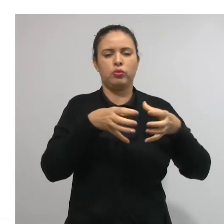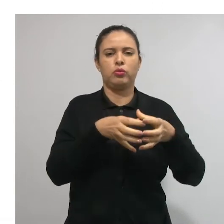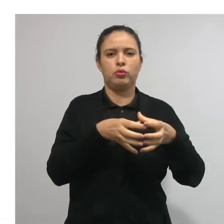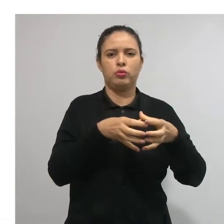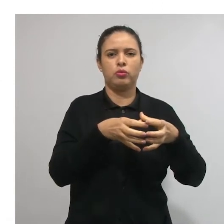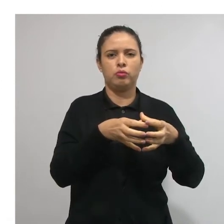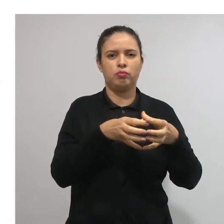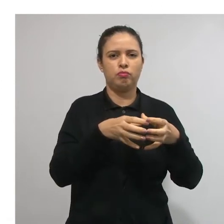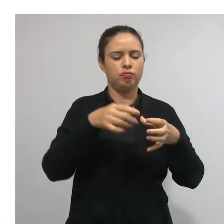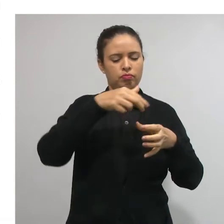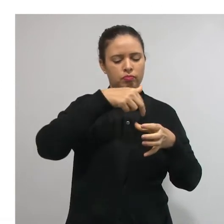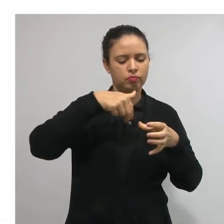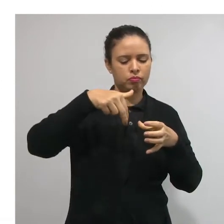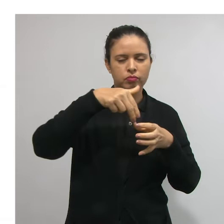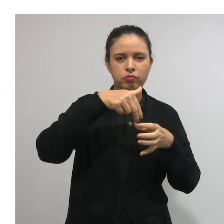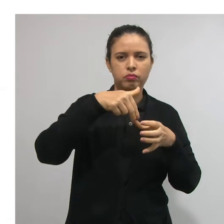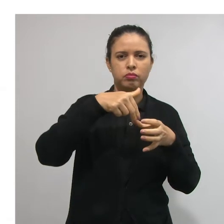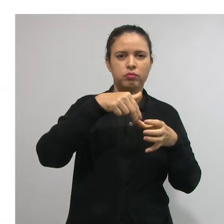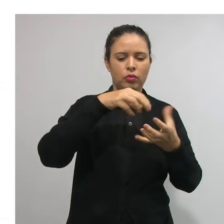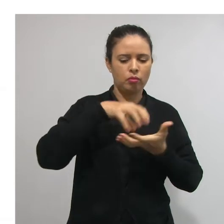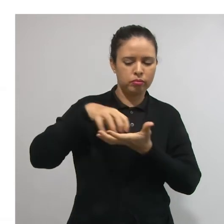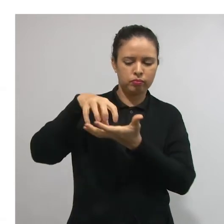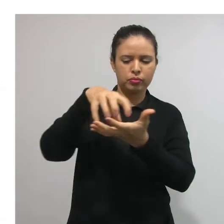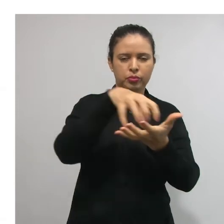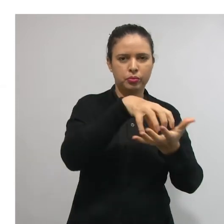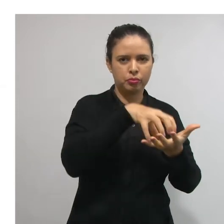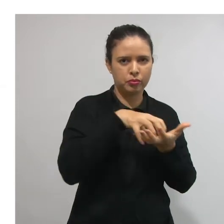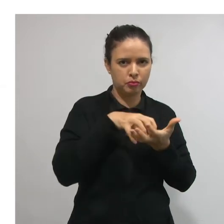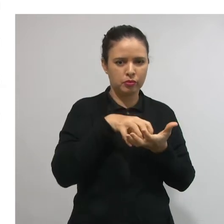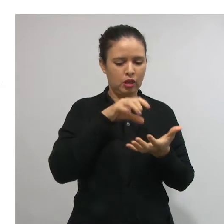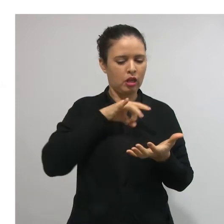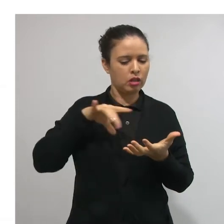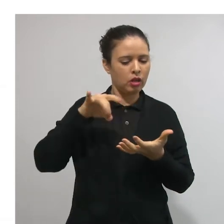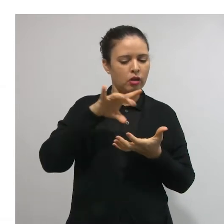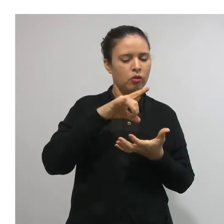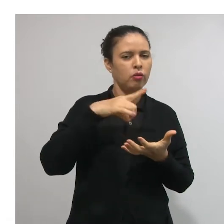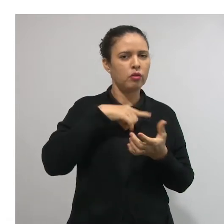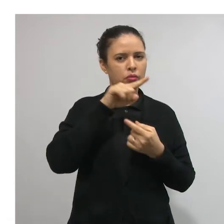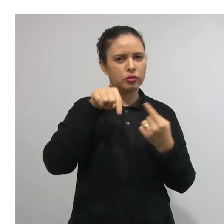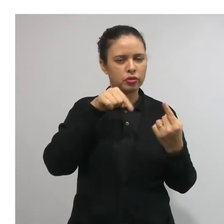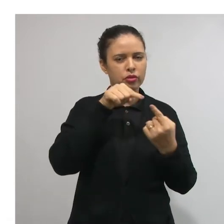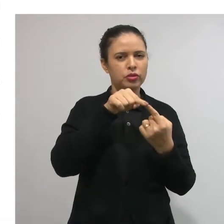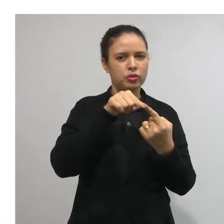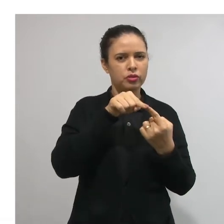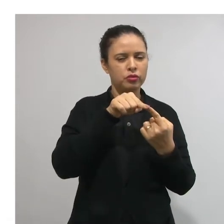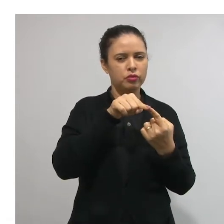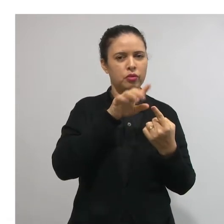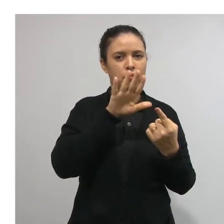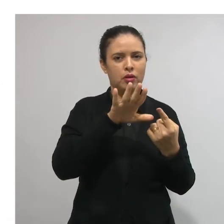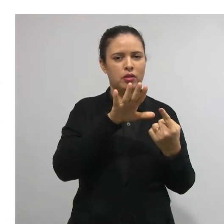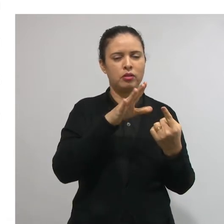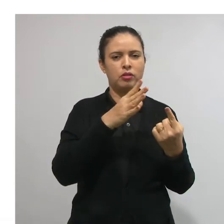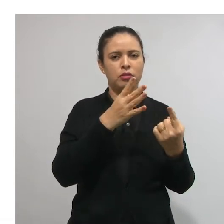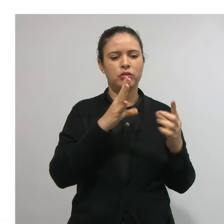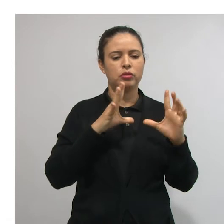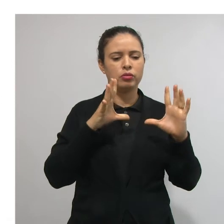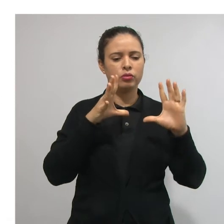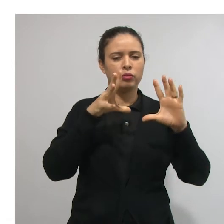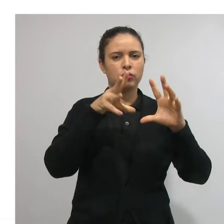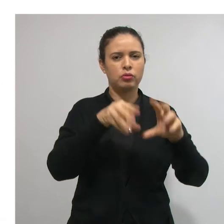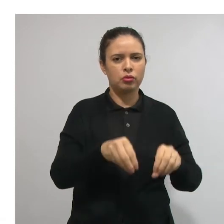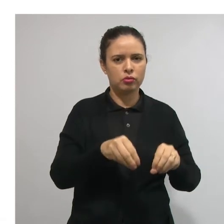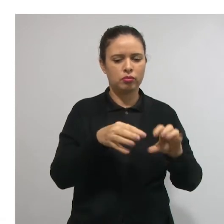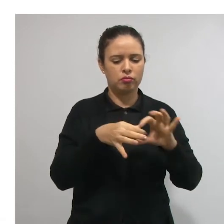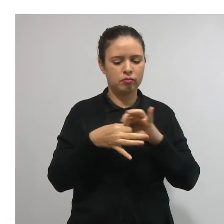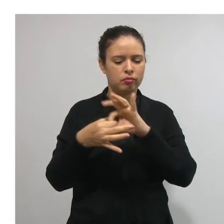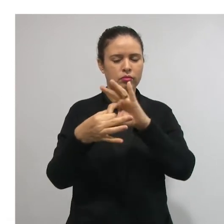de elementos interdependentes que interagem com objetivos comuns, formando um todo, tá? E onde cada